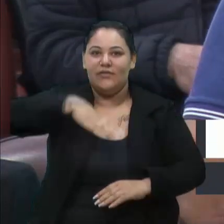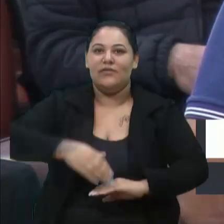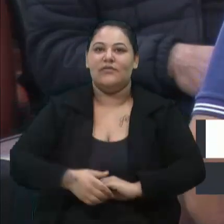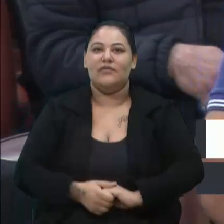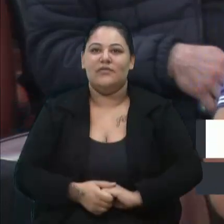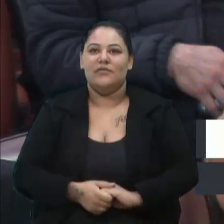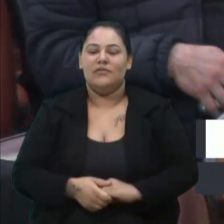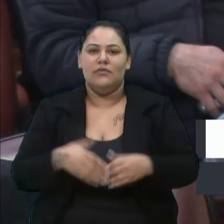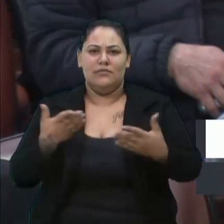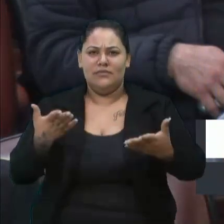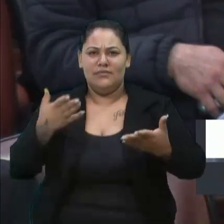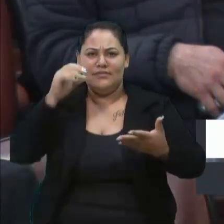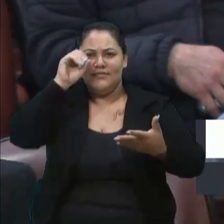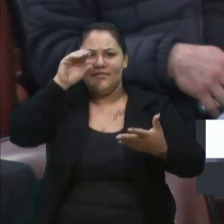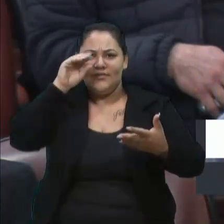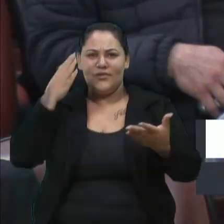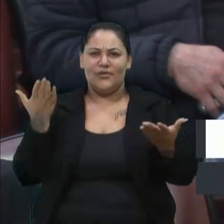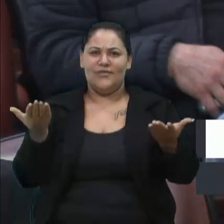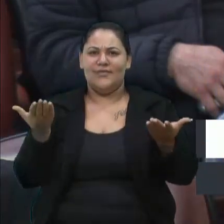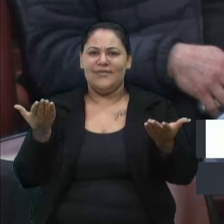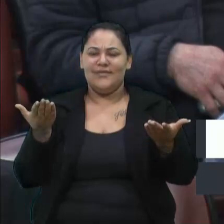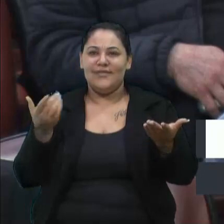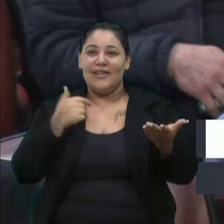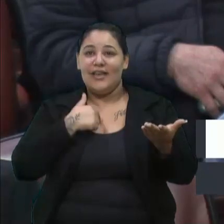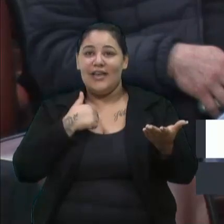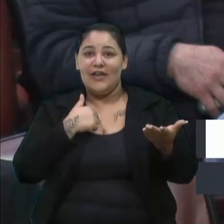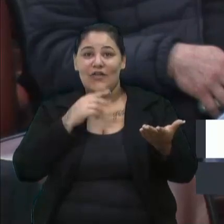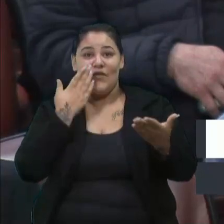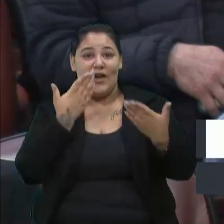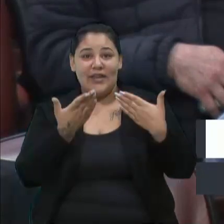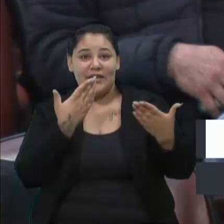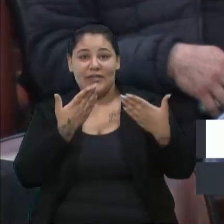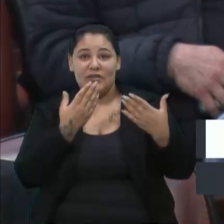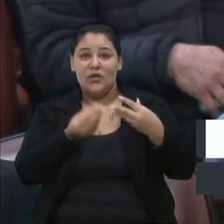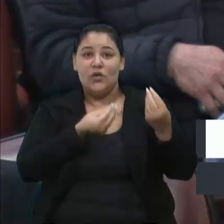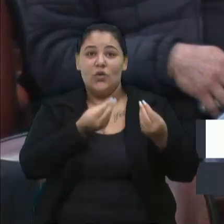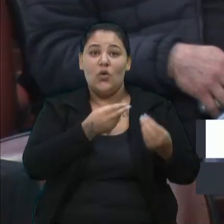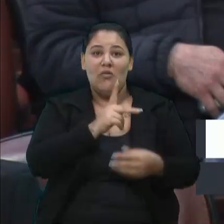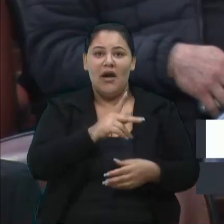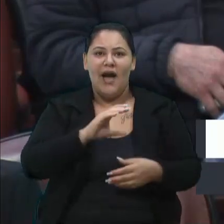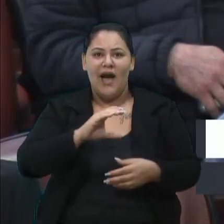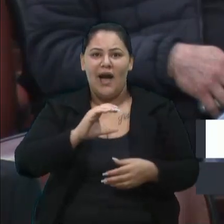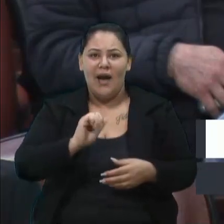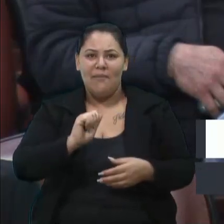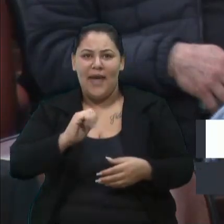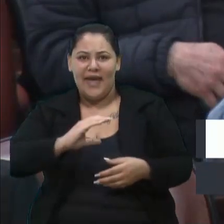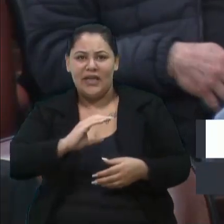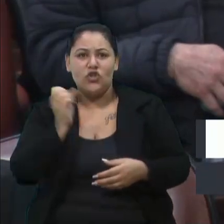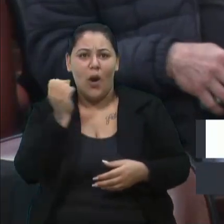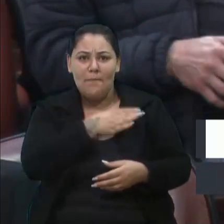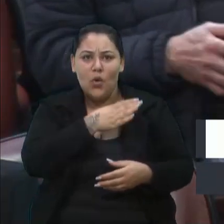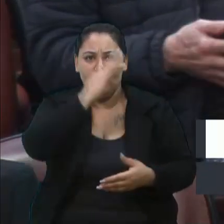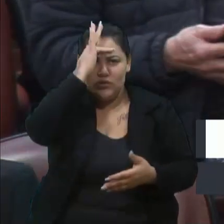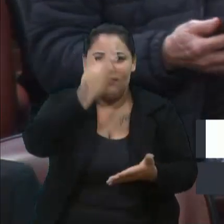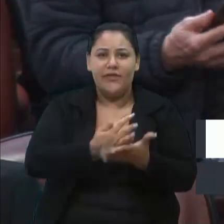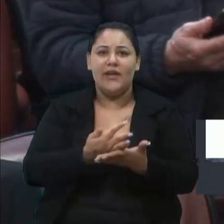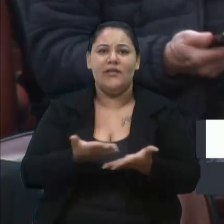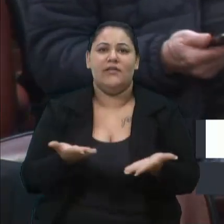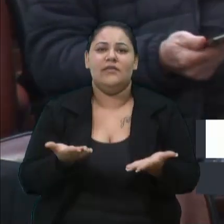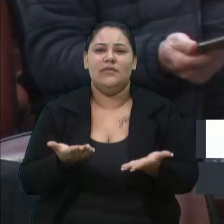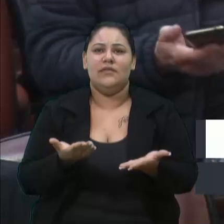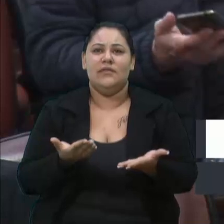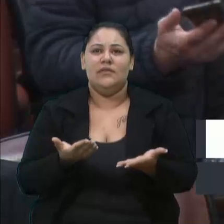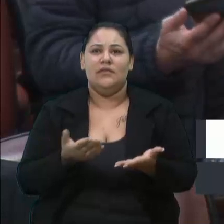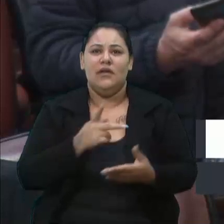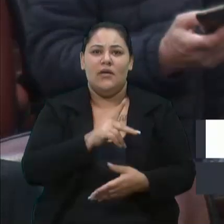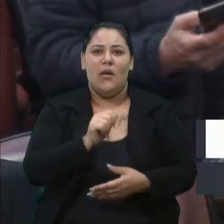é um vereador Fiúza eu caracterizo como mas a PEC da exploração da Fé é isso